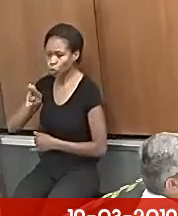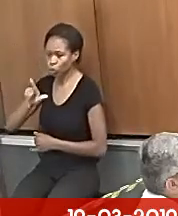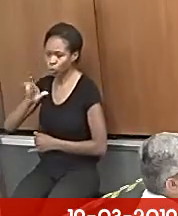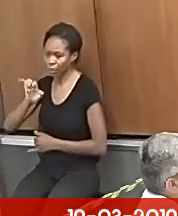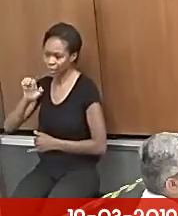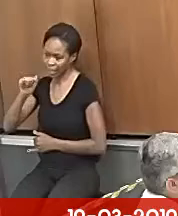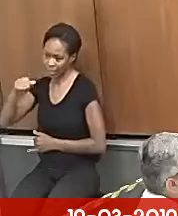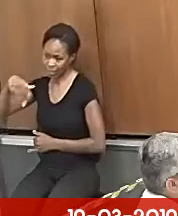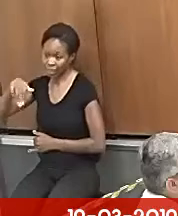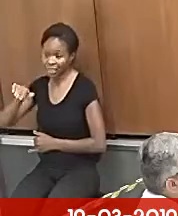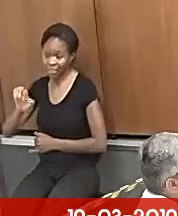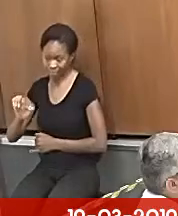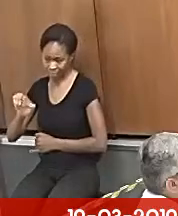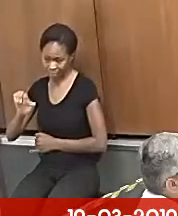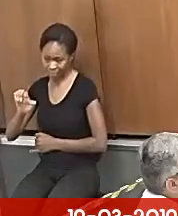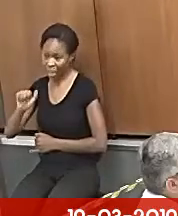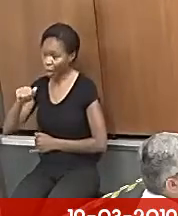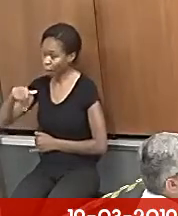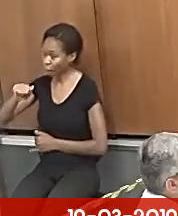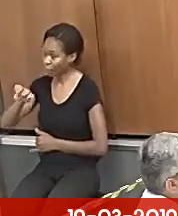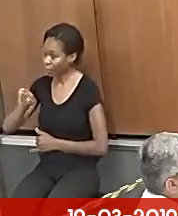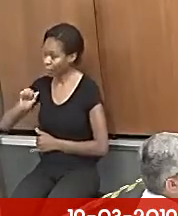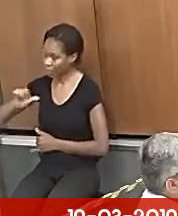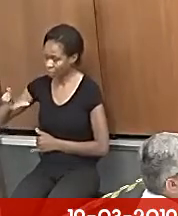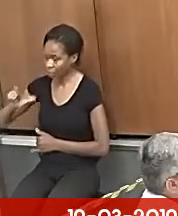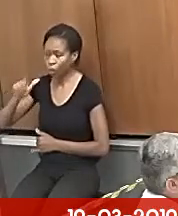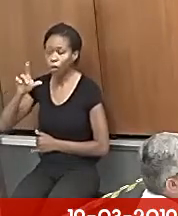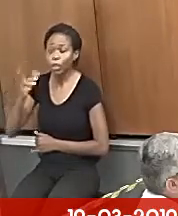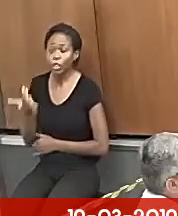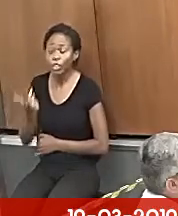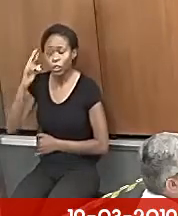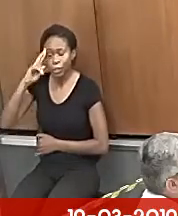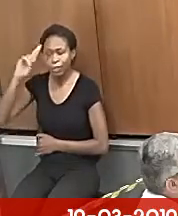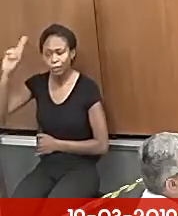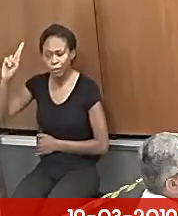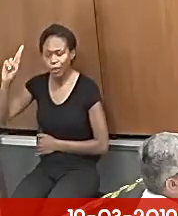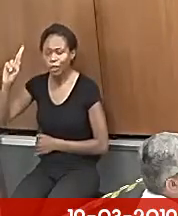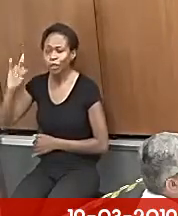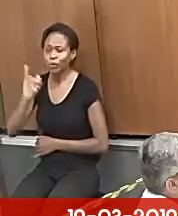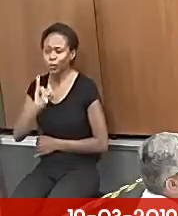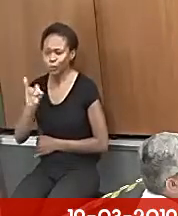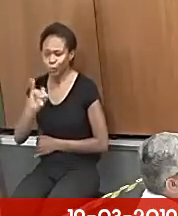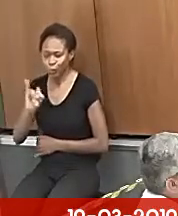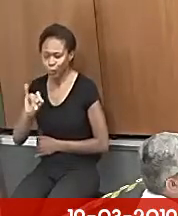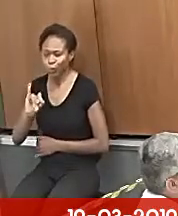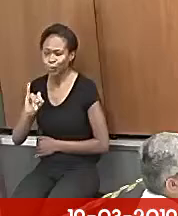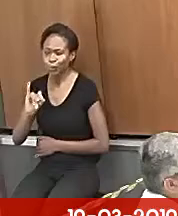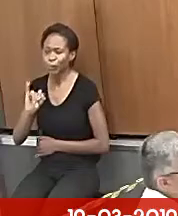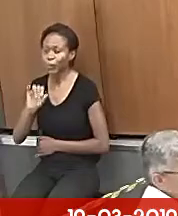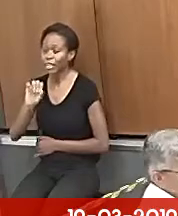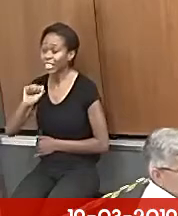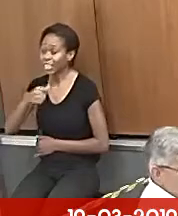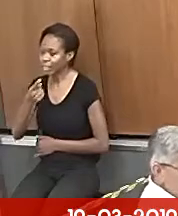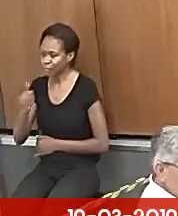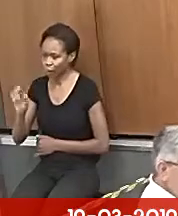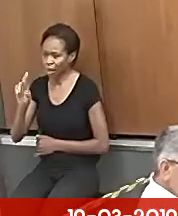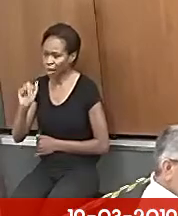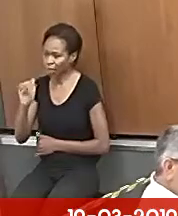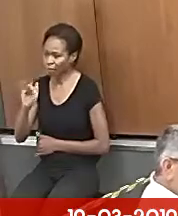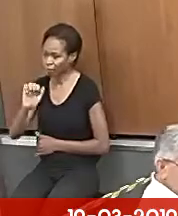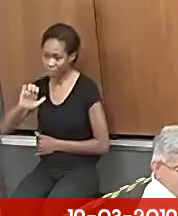fátima sena reis do amaral diretora do instituto são rafael obrigada viu uma salva de palmas em por